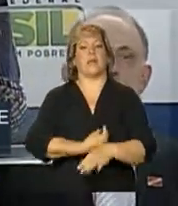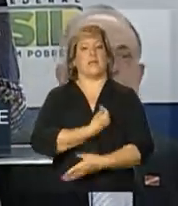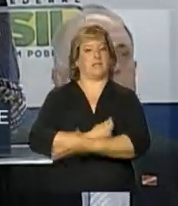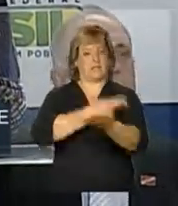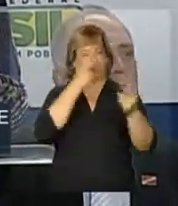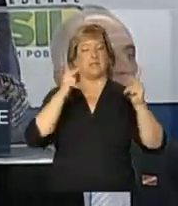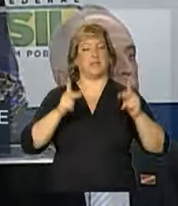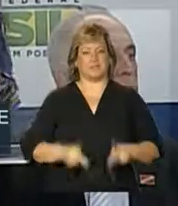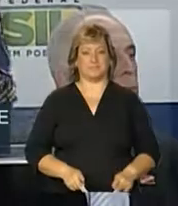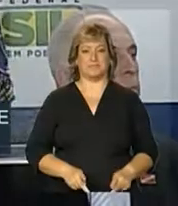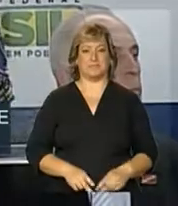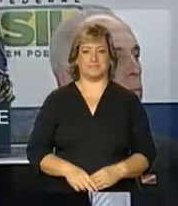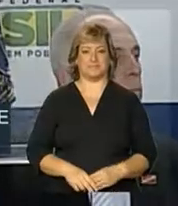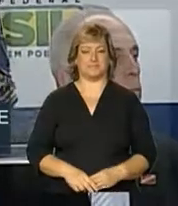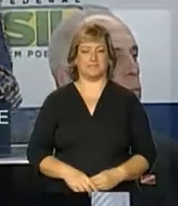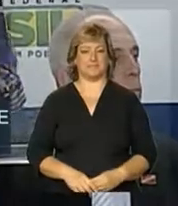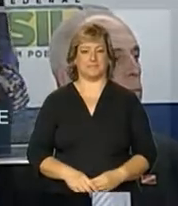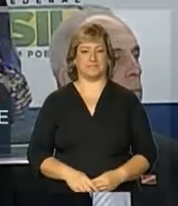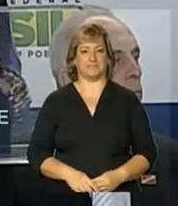nossa população.